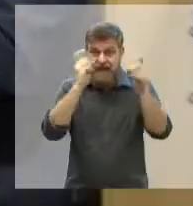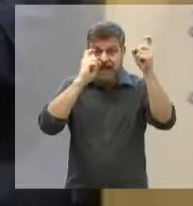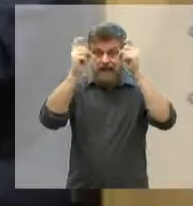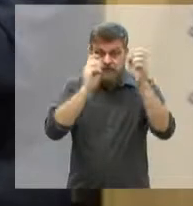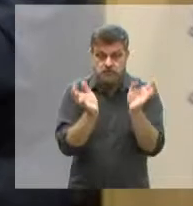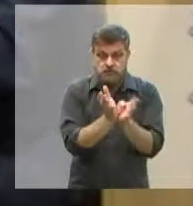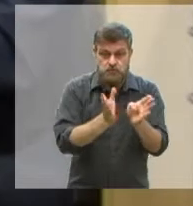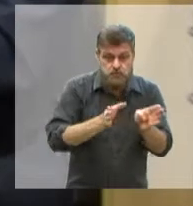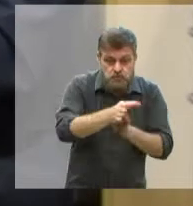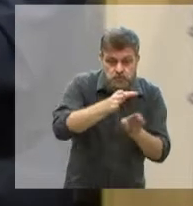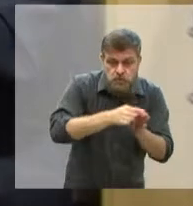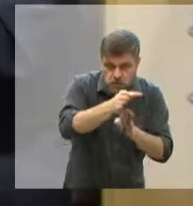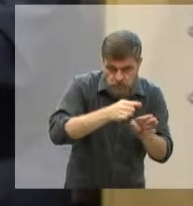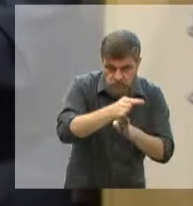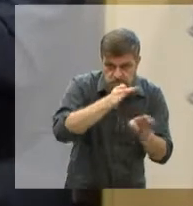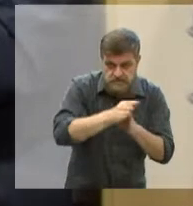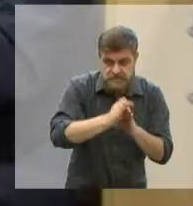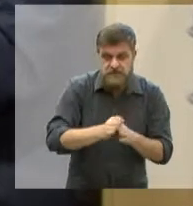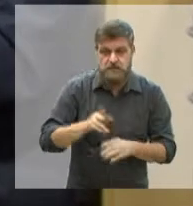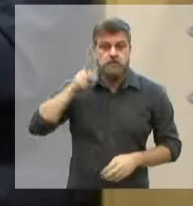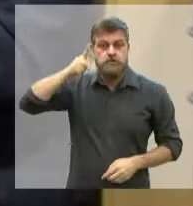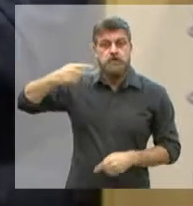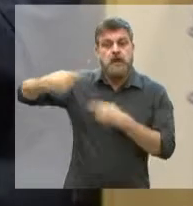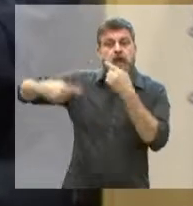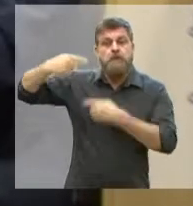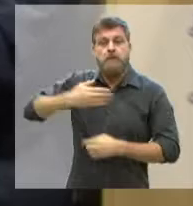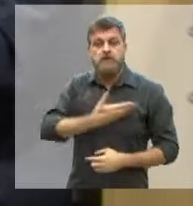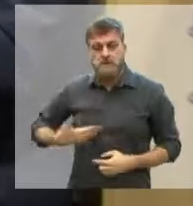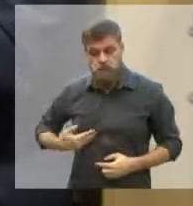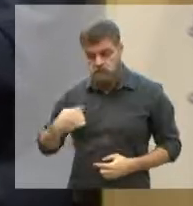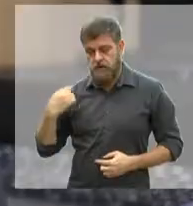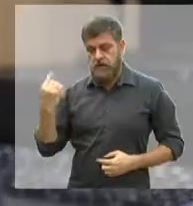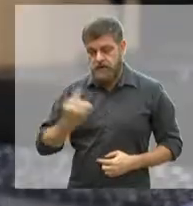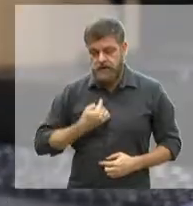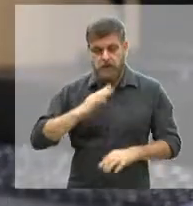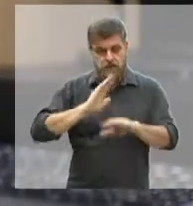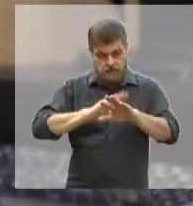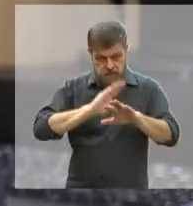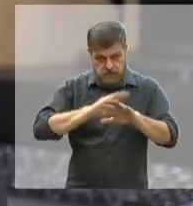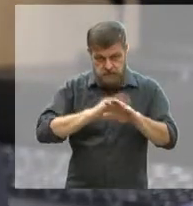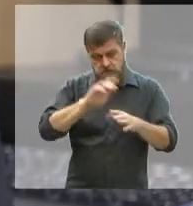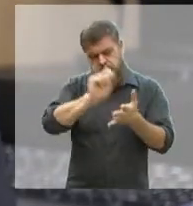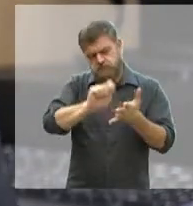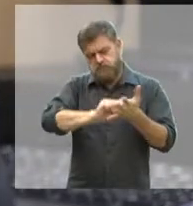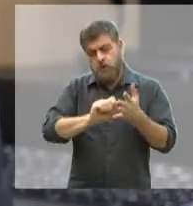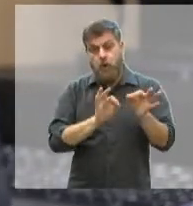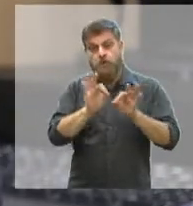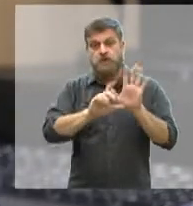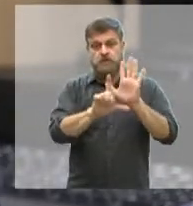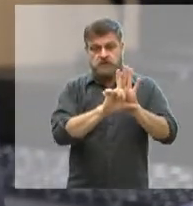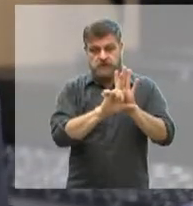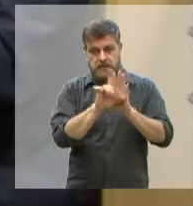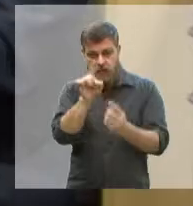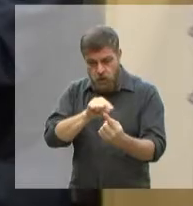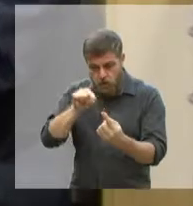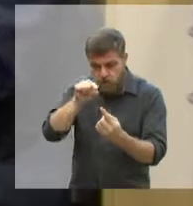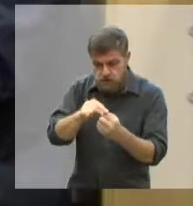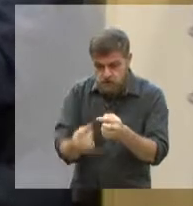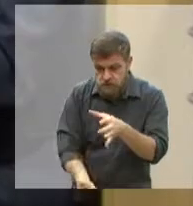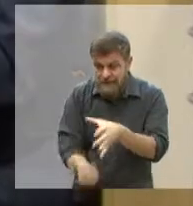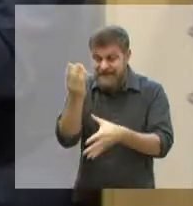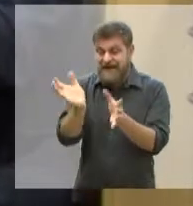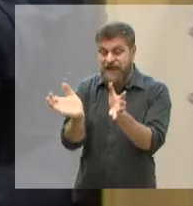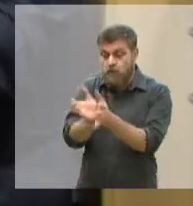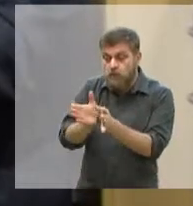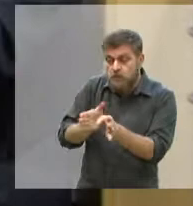dos conselhos de políticas públicas aqui na cidade de Campinas. Também somos autores, né, de projetos de lei que tratam da criação de conselhos